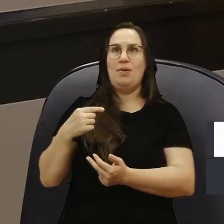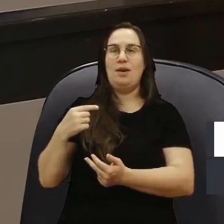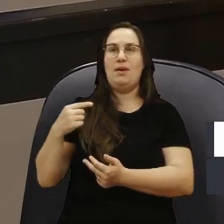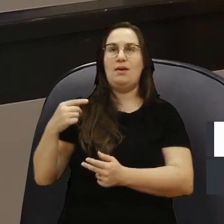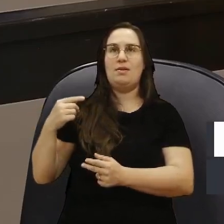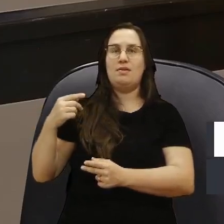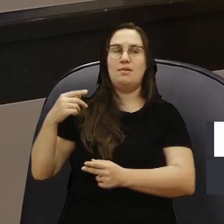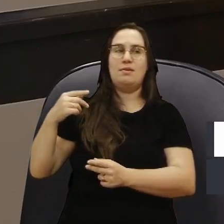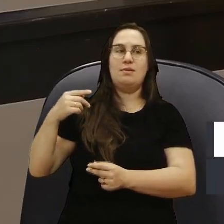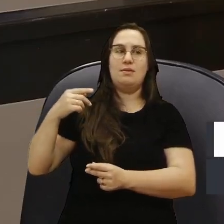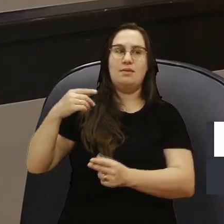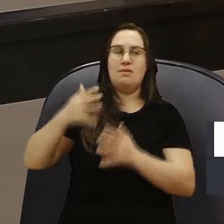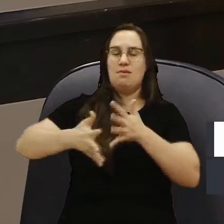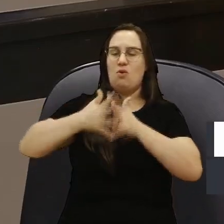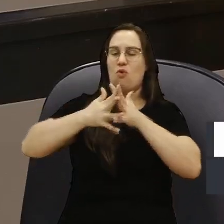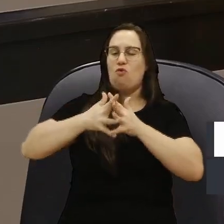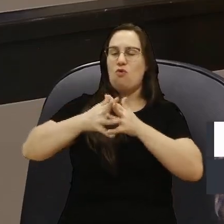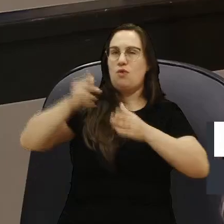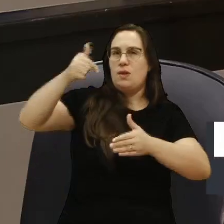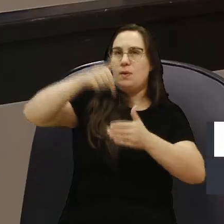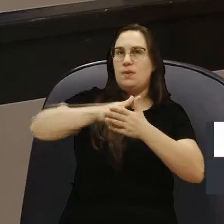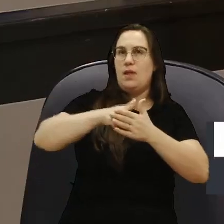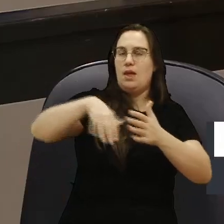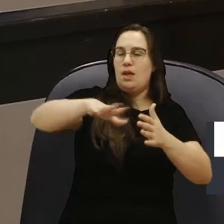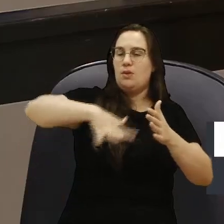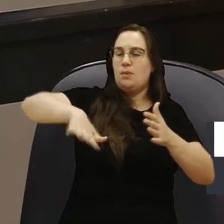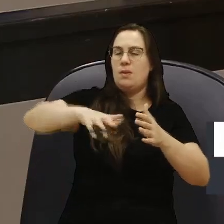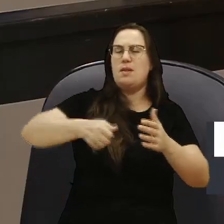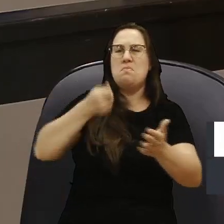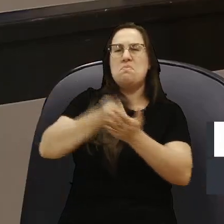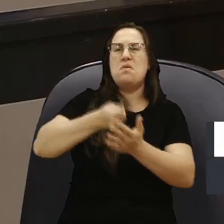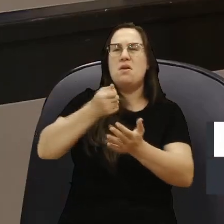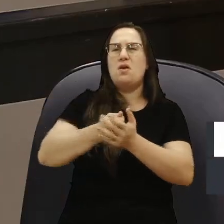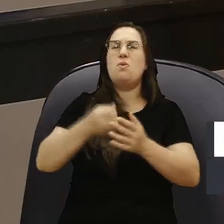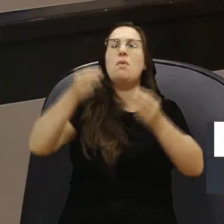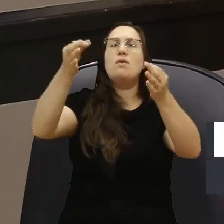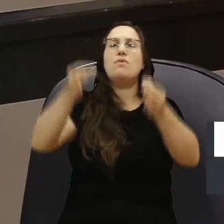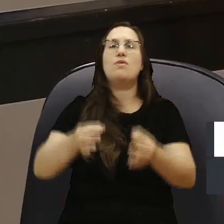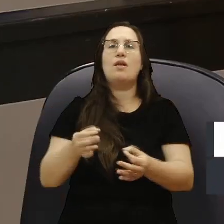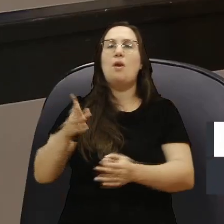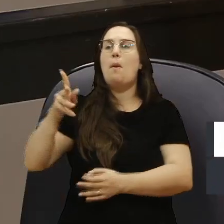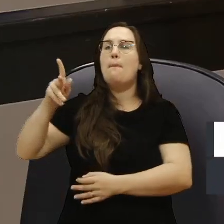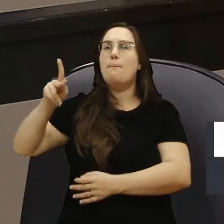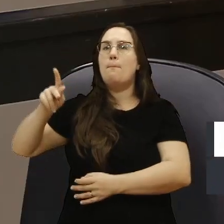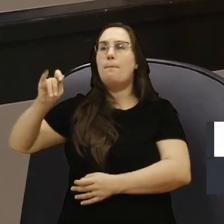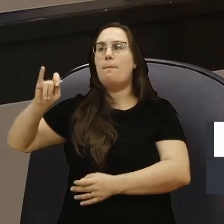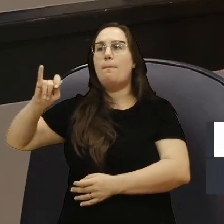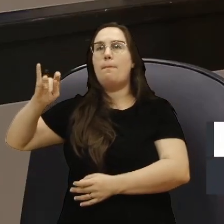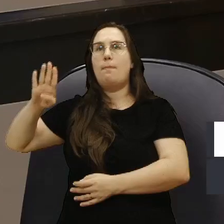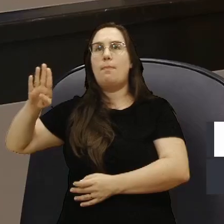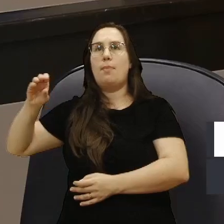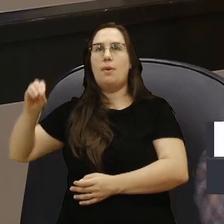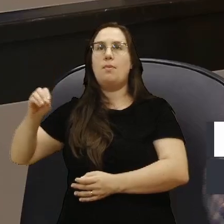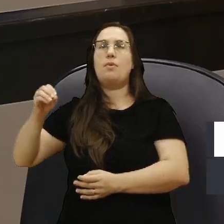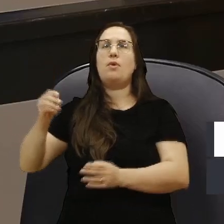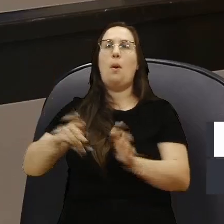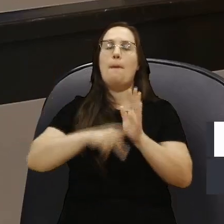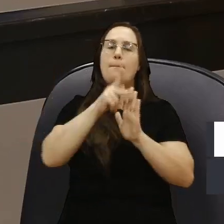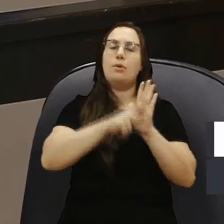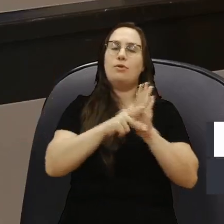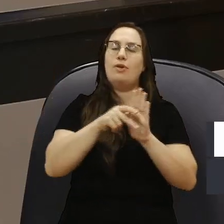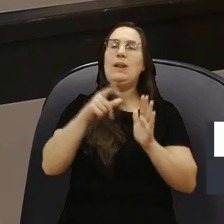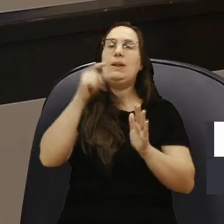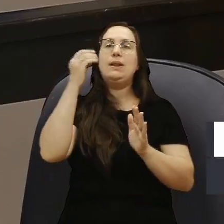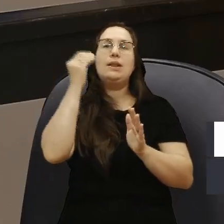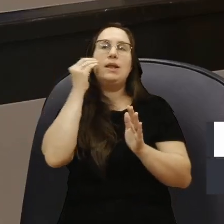de partido, a coragem que ele tem, mas sempre brigando pelo certo, né? E aqui o Bibo faz um excelente trabalho trazendo esse projeto, tentando